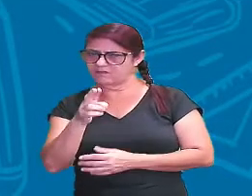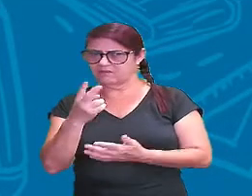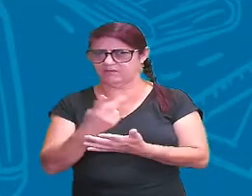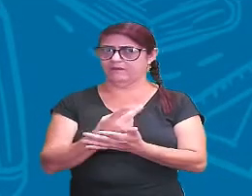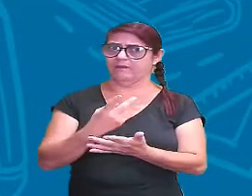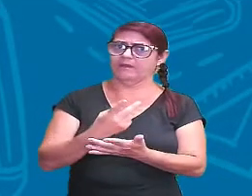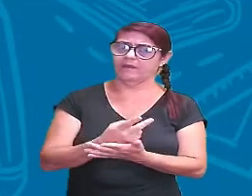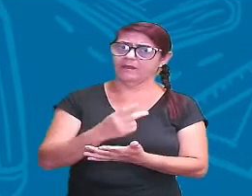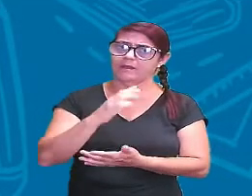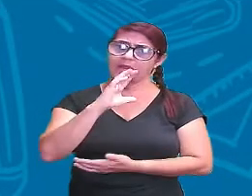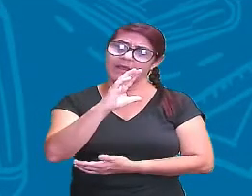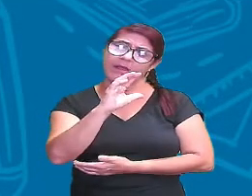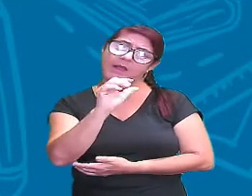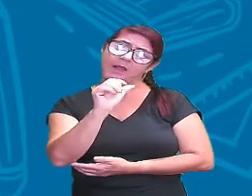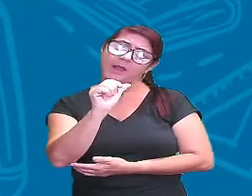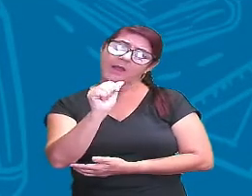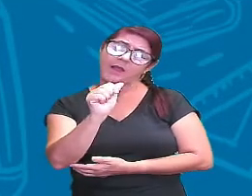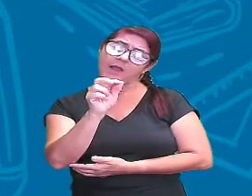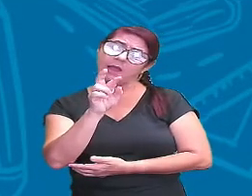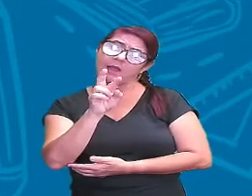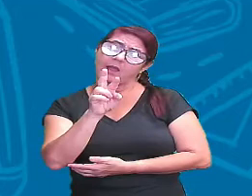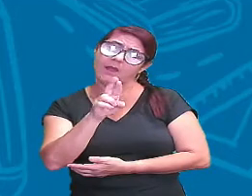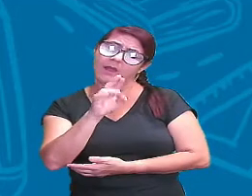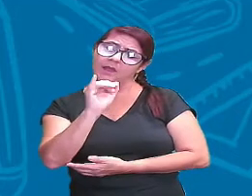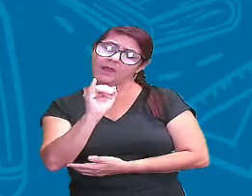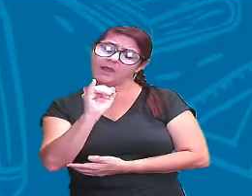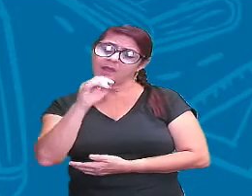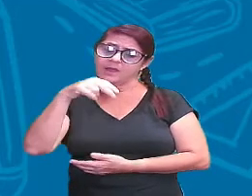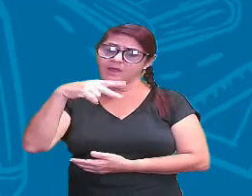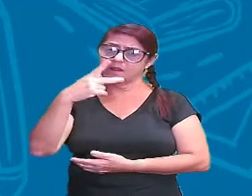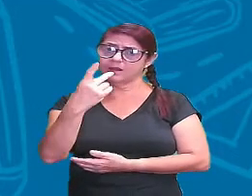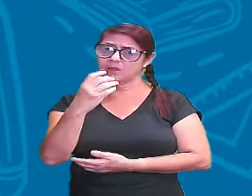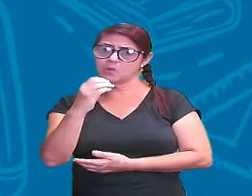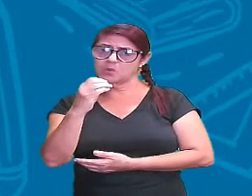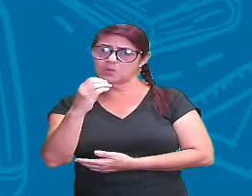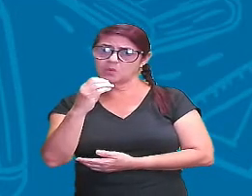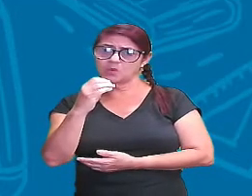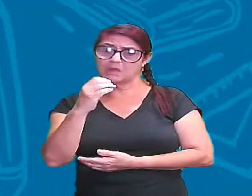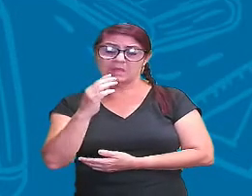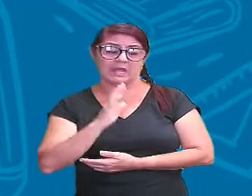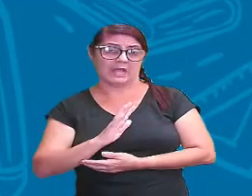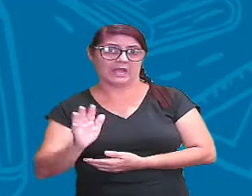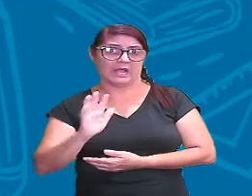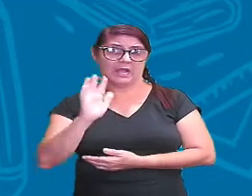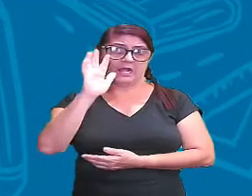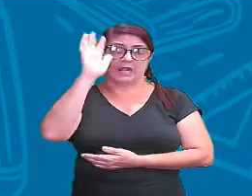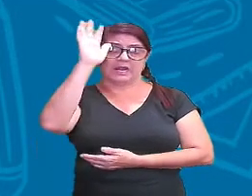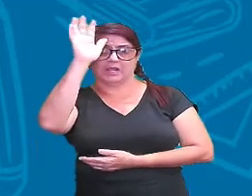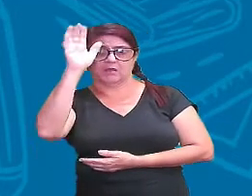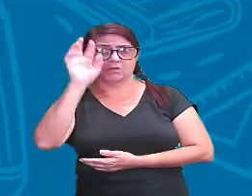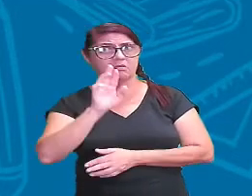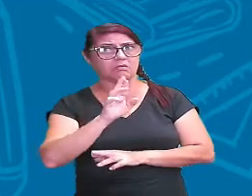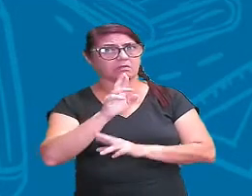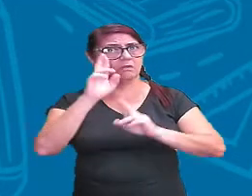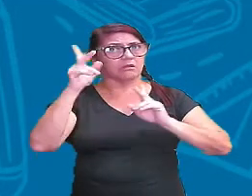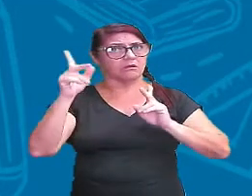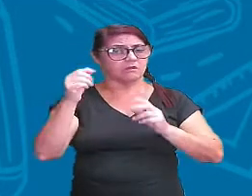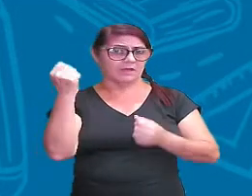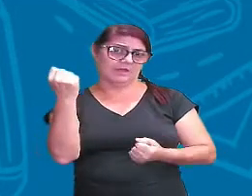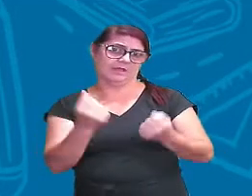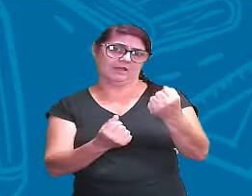R só, vai ficar uma outra palavra que é a palavra carinho. E carinho é outra coisa, não